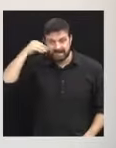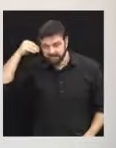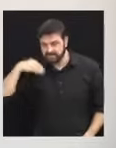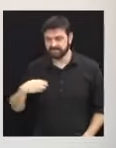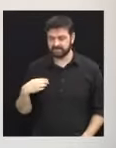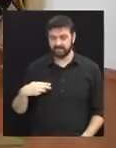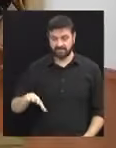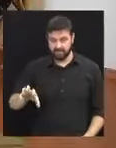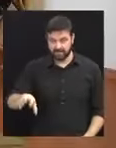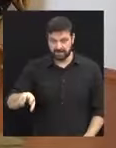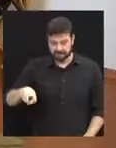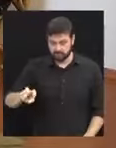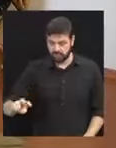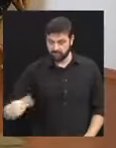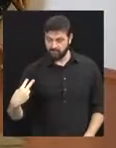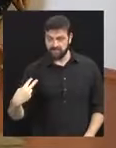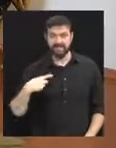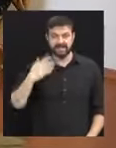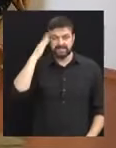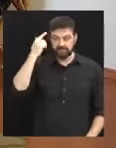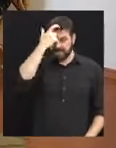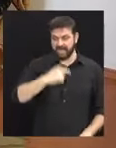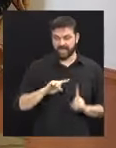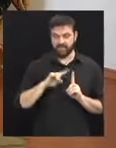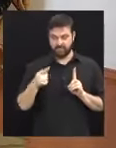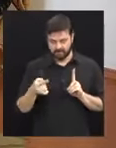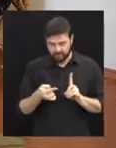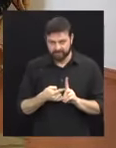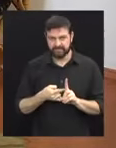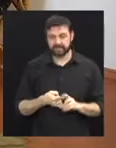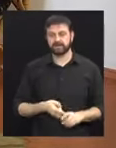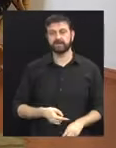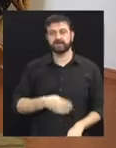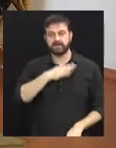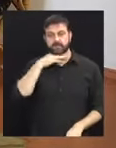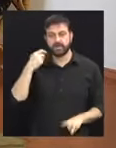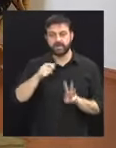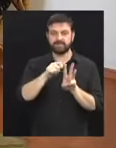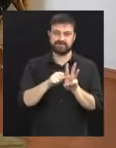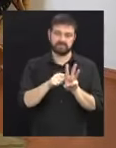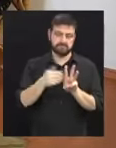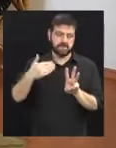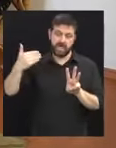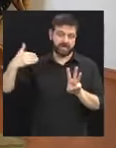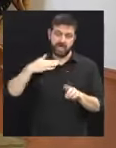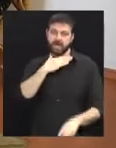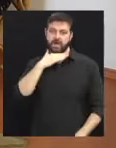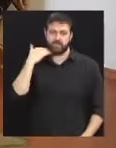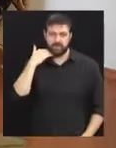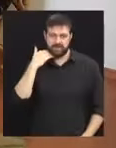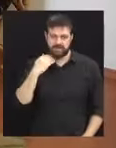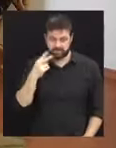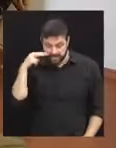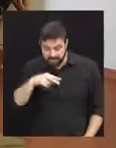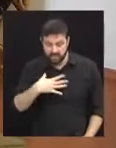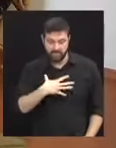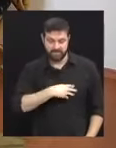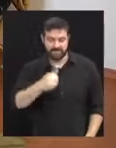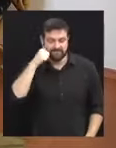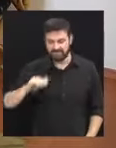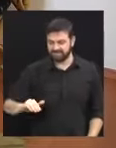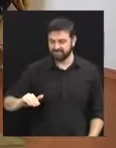minha gestação e ele morreu tem 3 meses, ele acompanhou a minha filha até agora, 3 meses atrás. Então, assim, o bicho